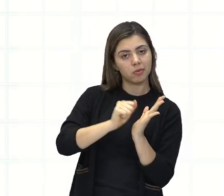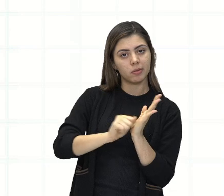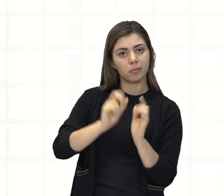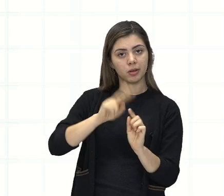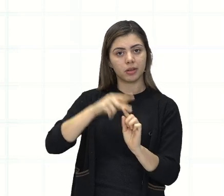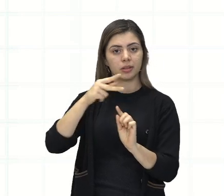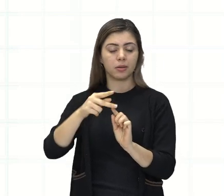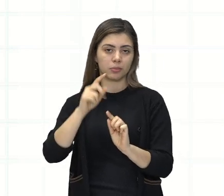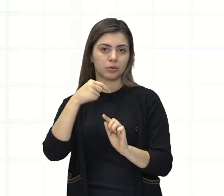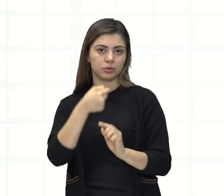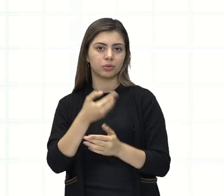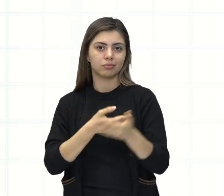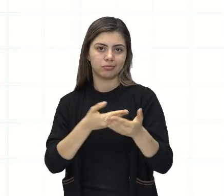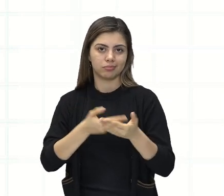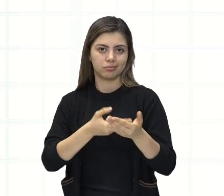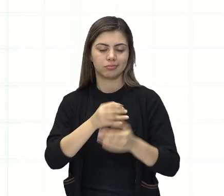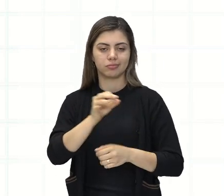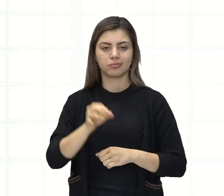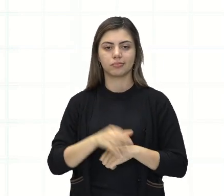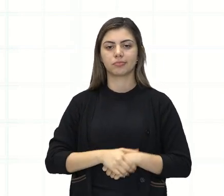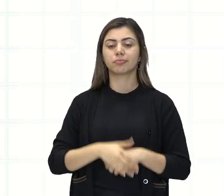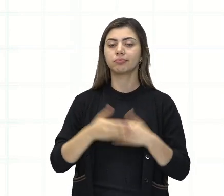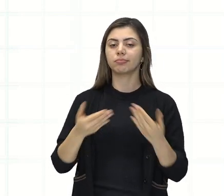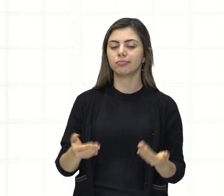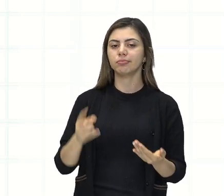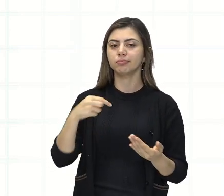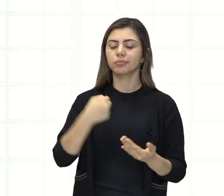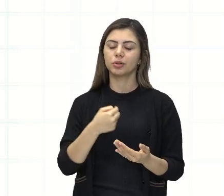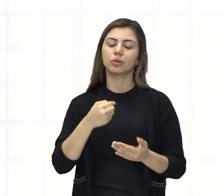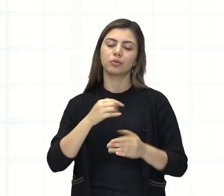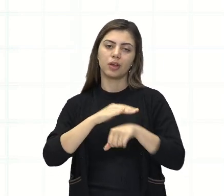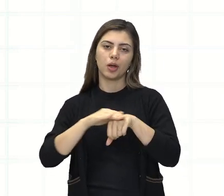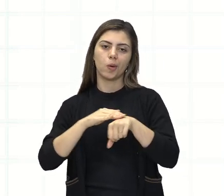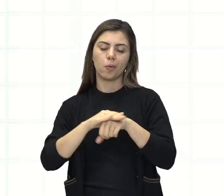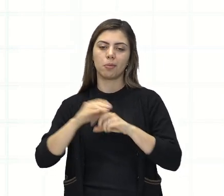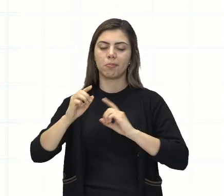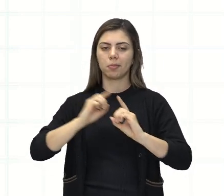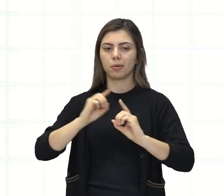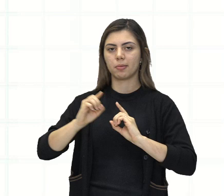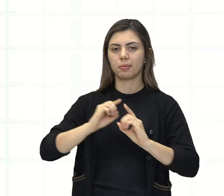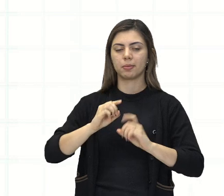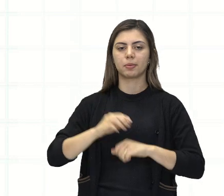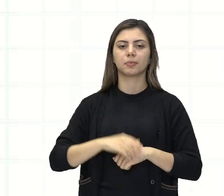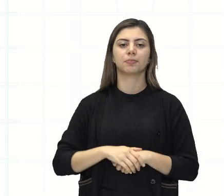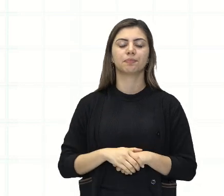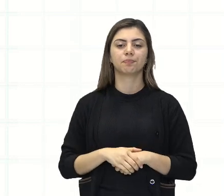nossa interatividade. E aí, nós vamos dialogar sobre essa dúvida.